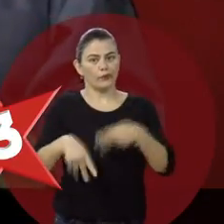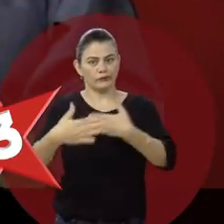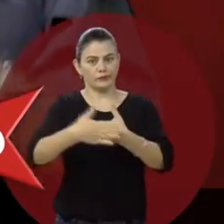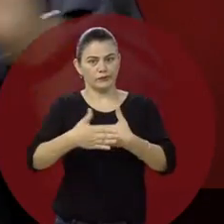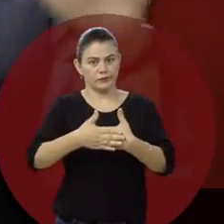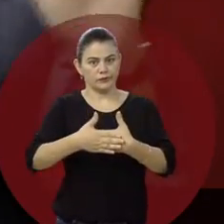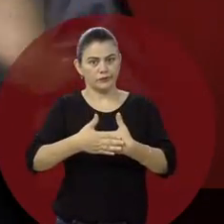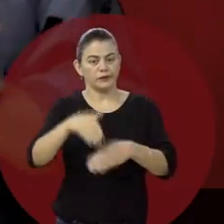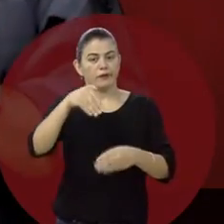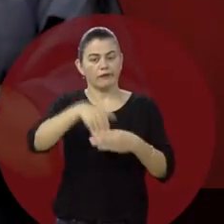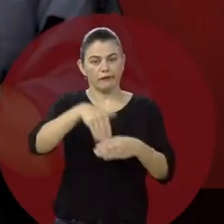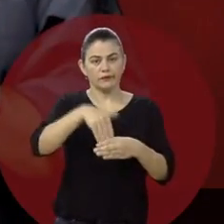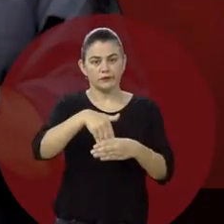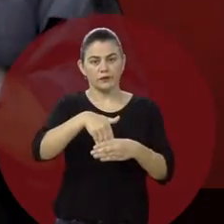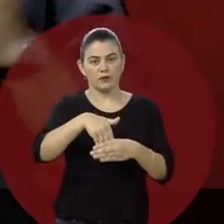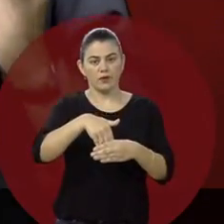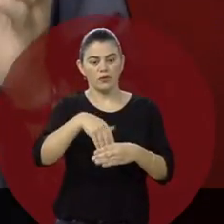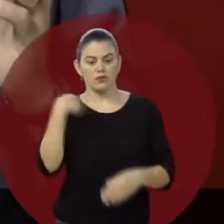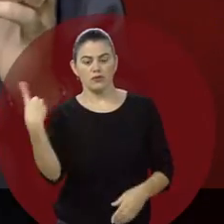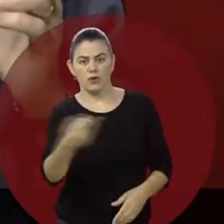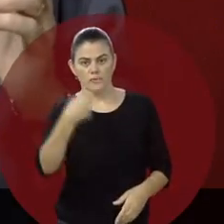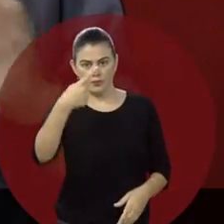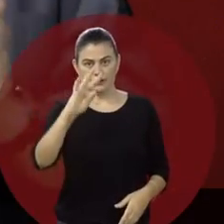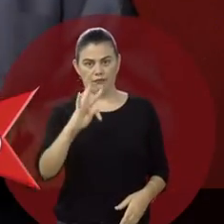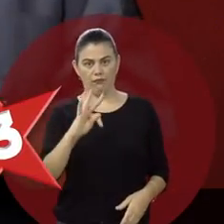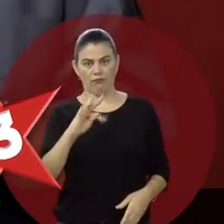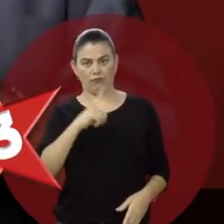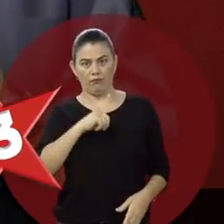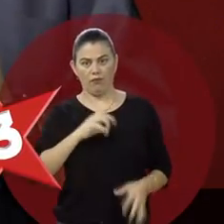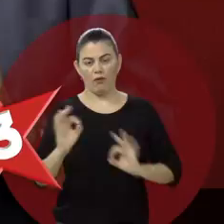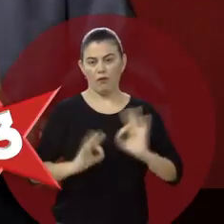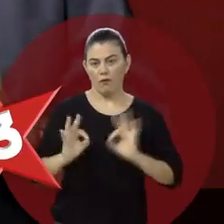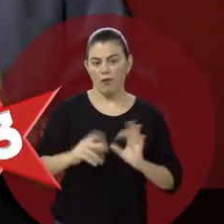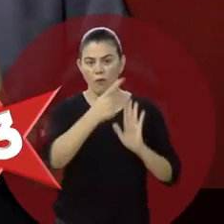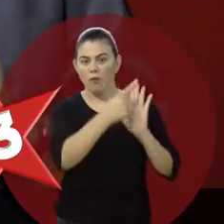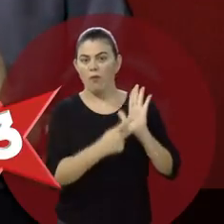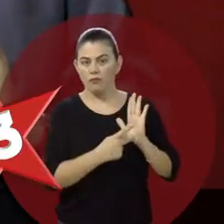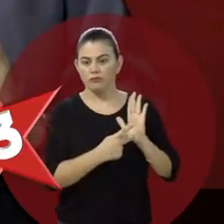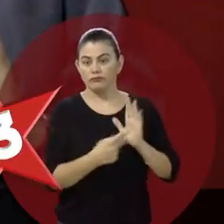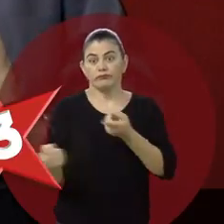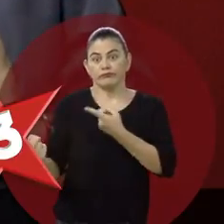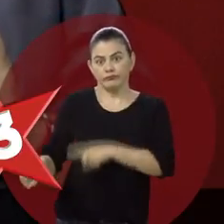de Ribeirão Preto do processo eleitoral. Nós, do Partido dos Trabalhadores, temos um